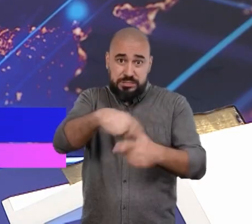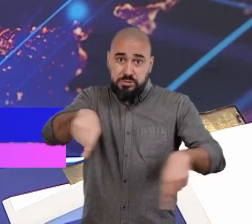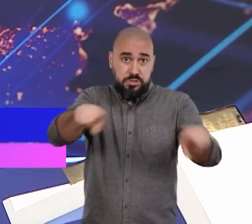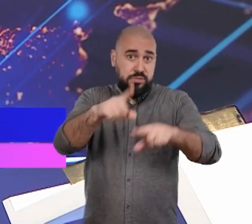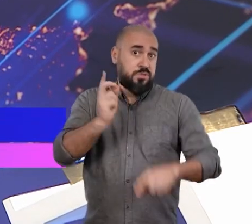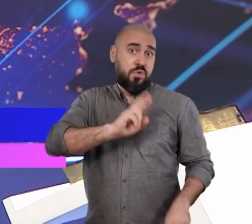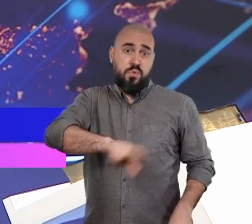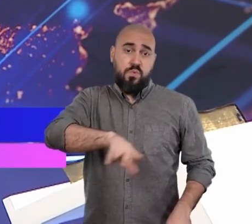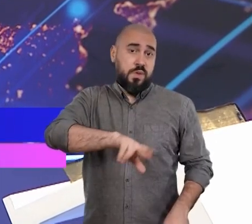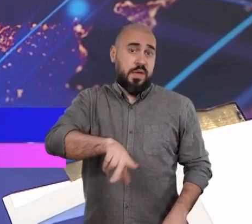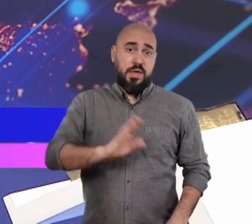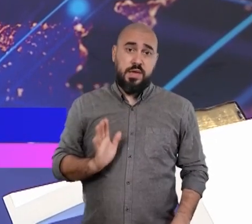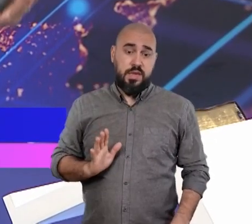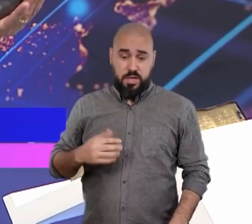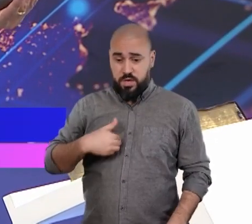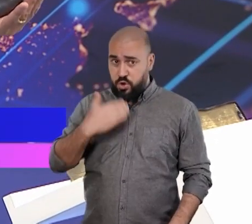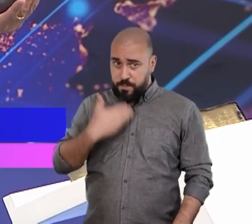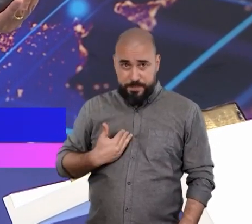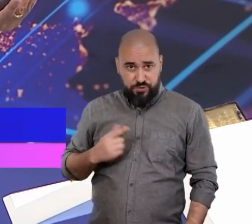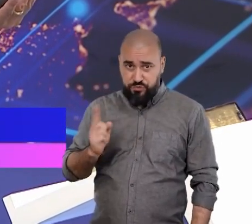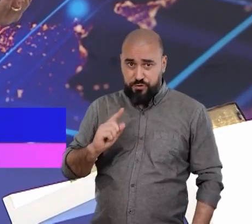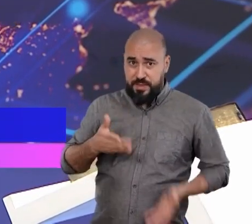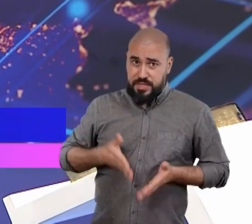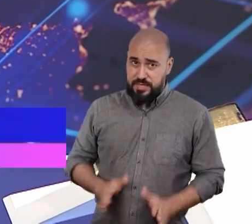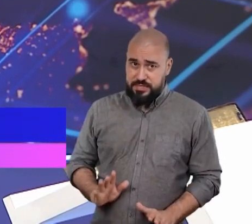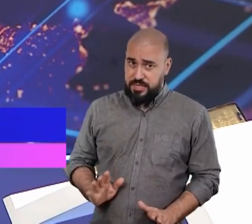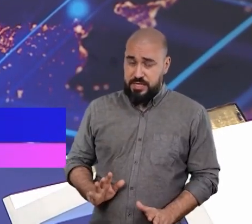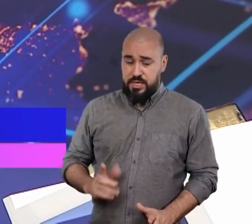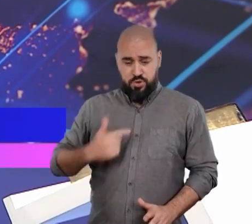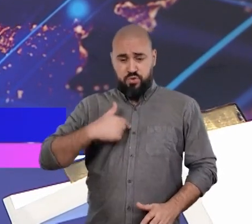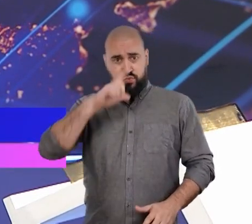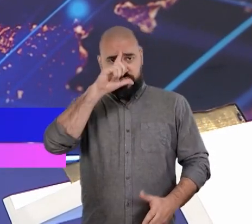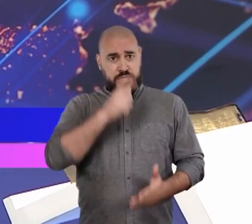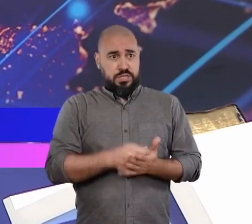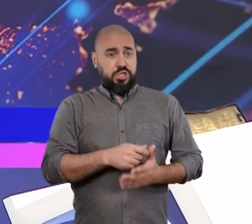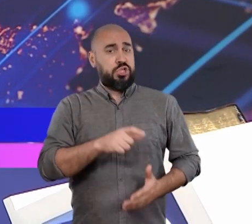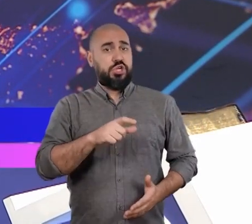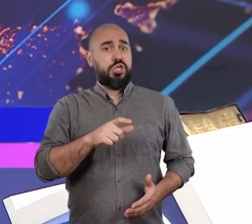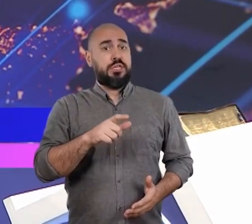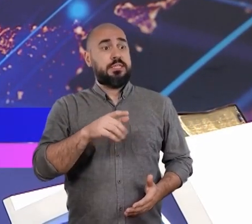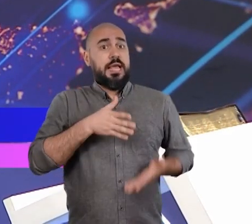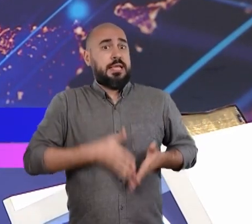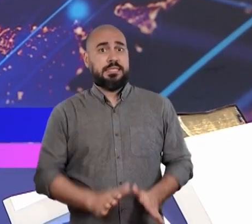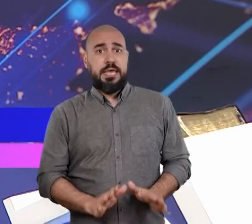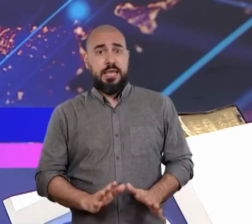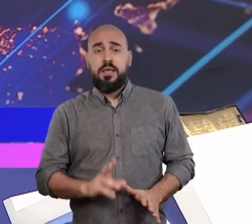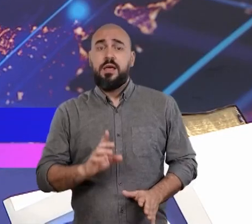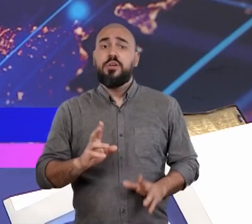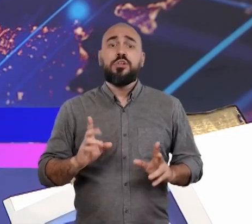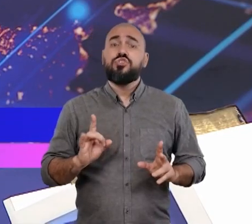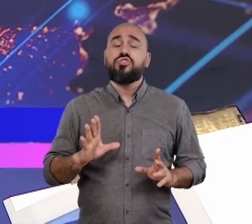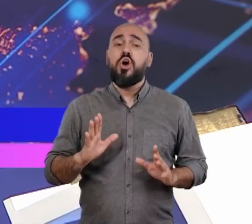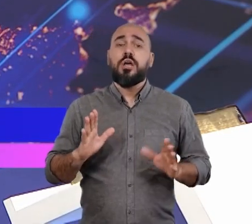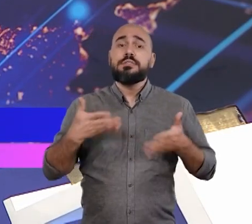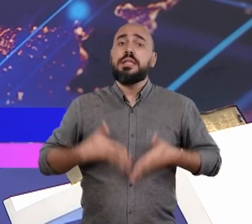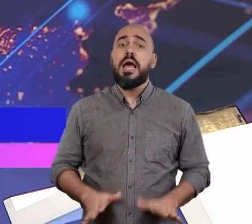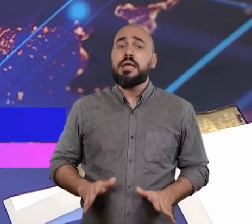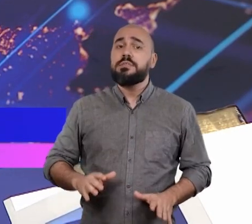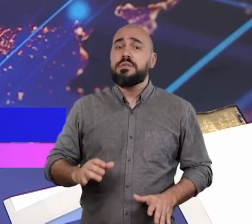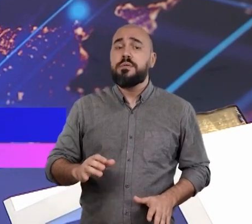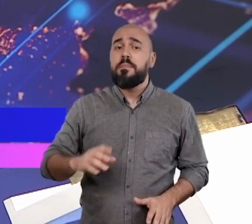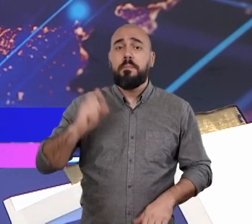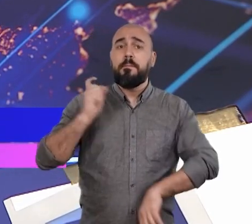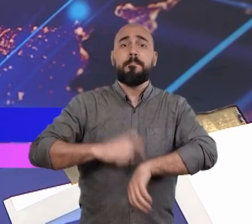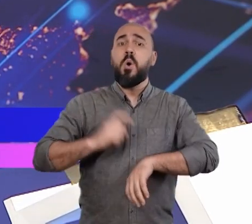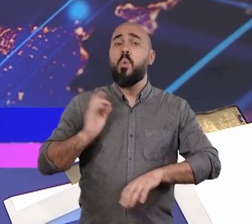nascer, como eu também não pedi para nascer. Ninguém pediu para nascer. Nós não escolhemos nascer nesse mundo, nós simplesmente nascemos. Nos vimos nesse